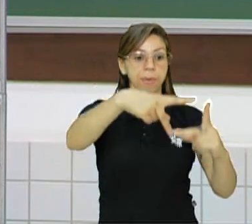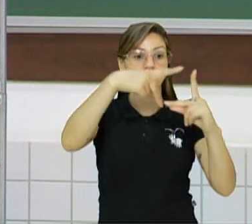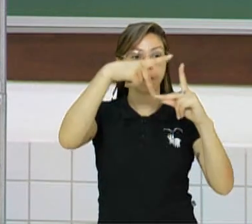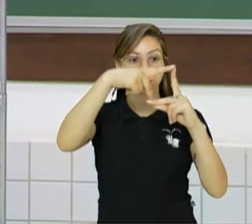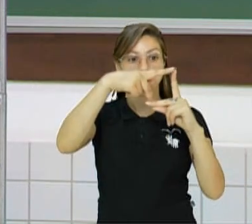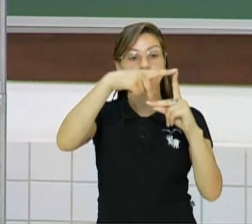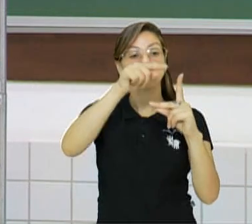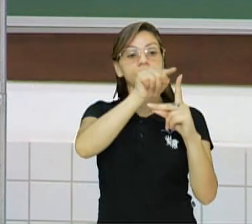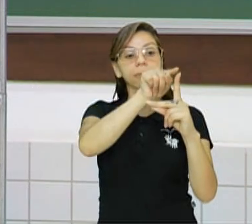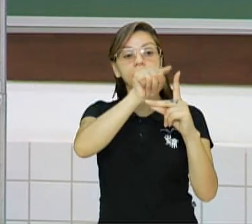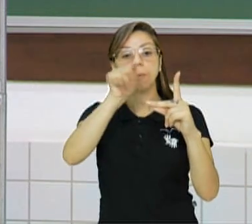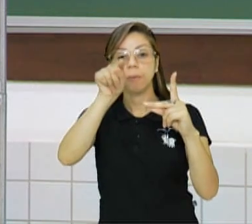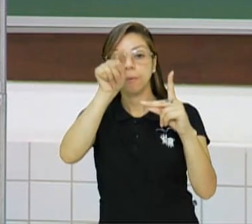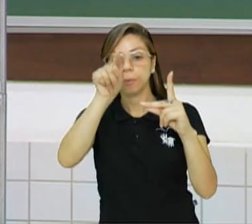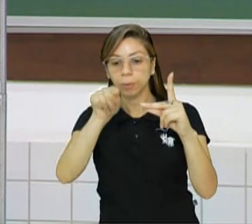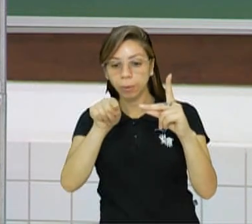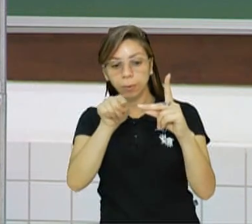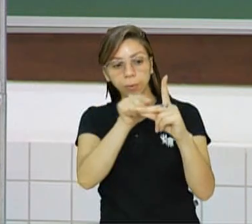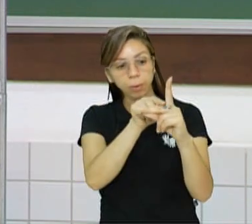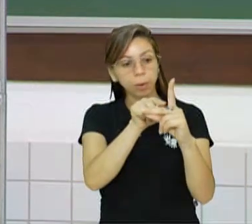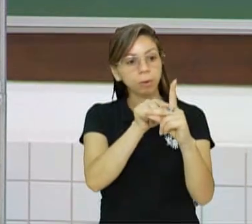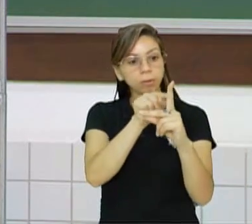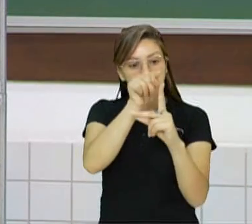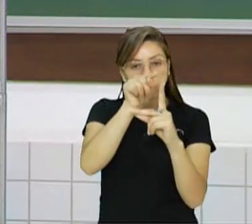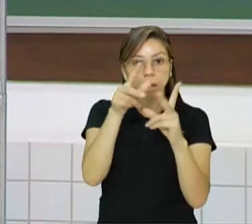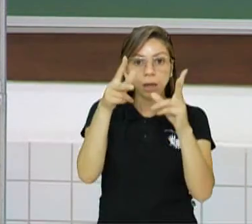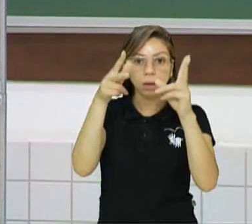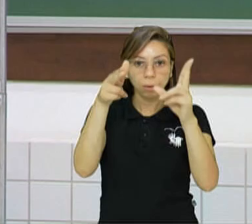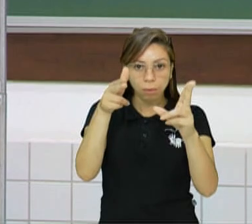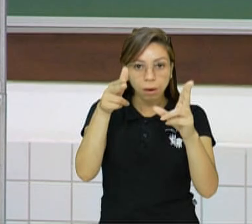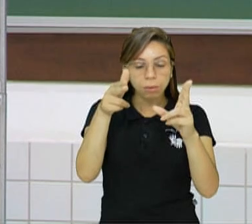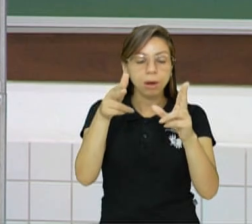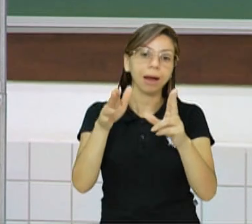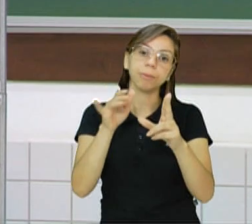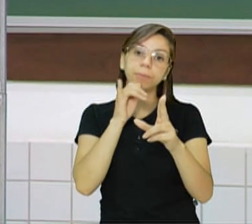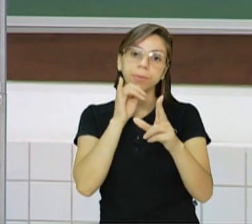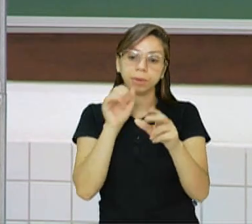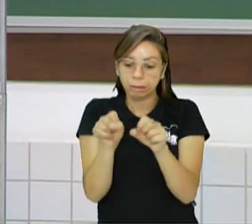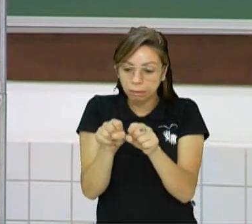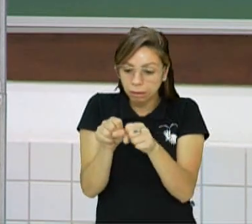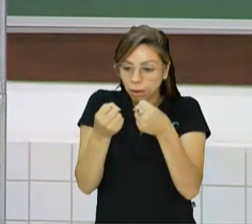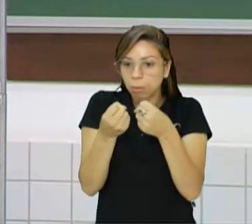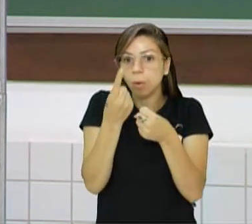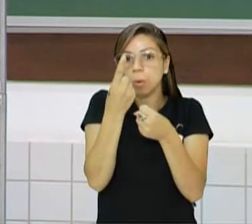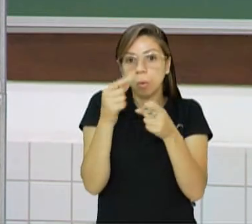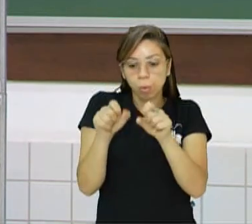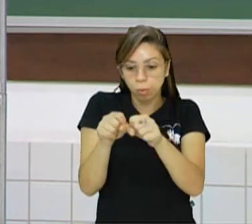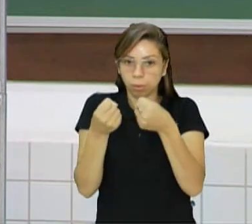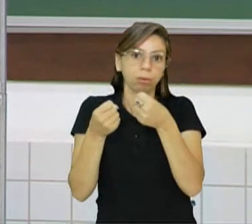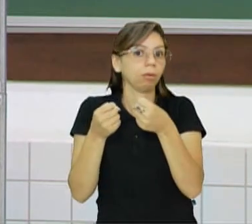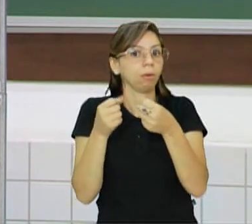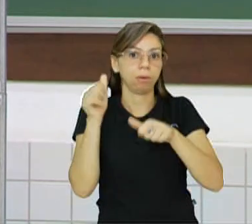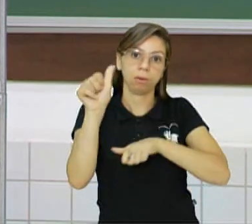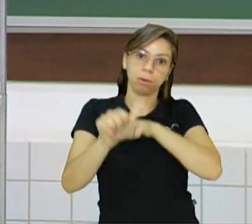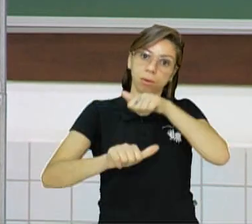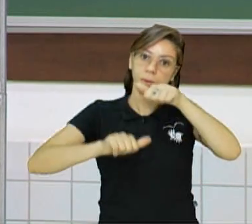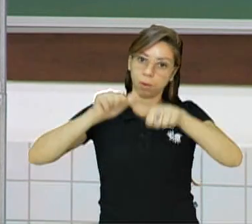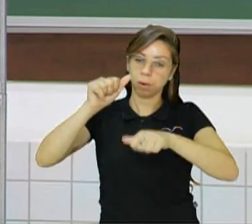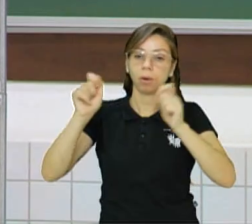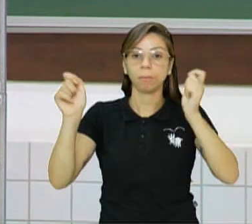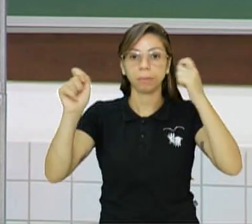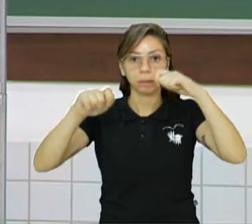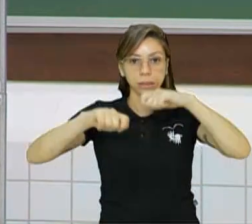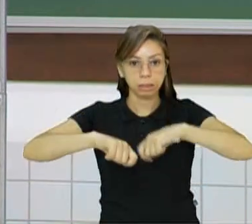lados iguais. Ai, prof, quebrei um palitinho, posso pôr só a metade dele? Não, você troca por outro, tá? Só